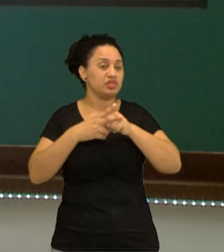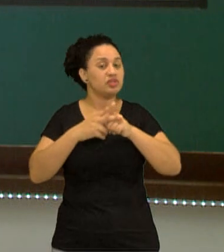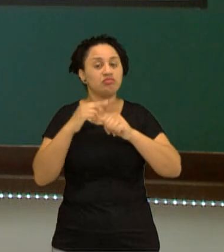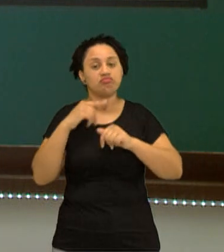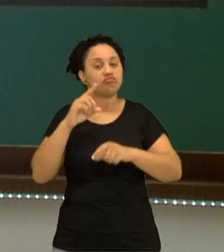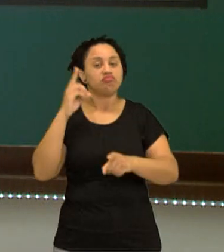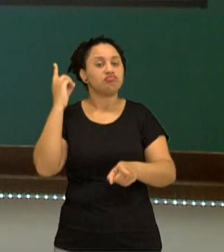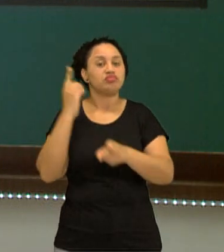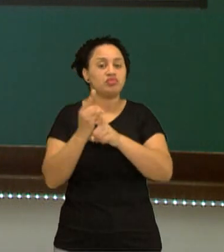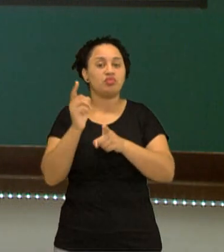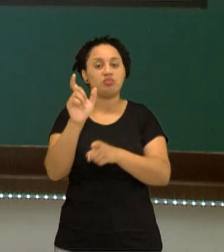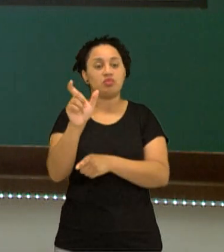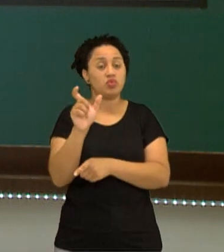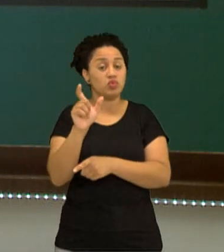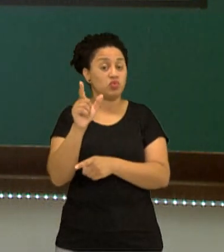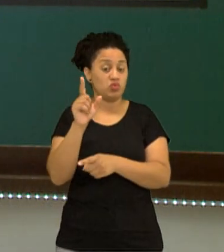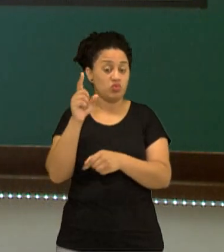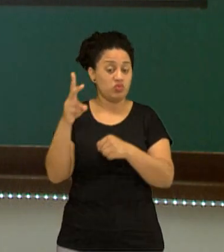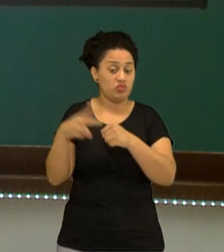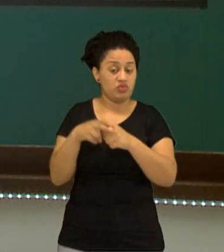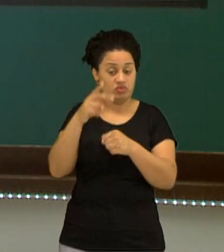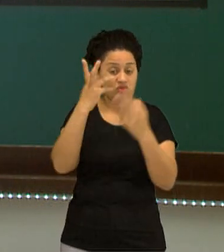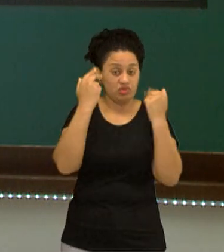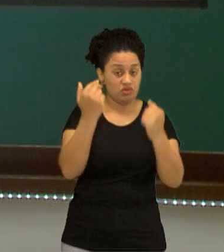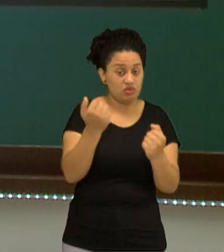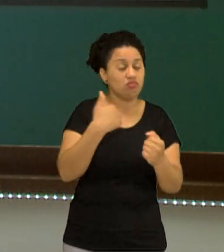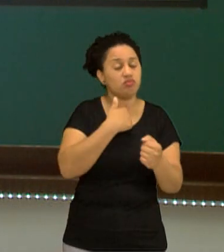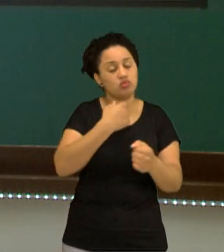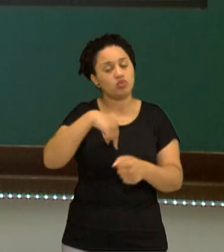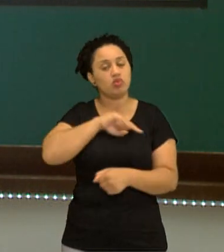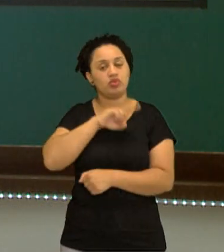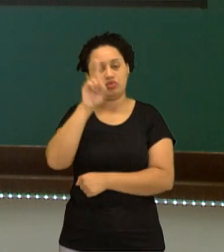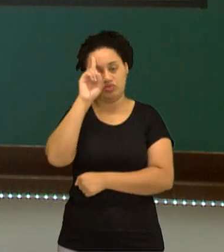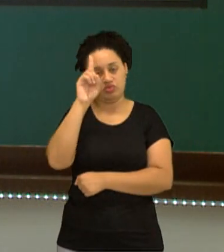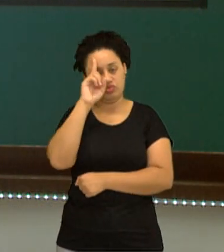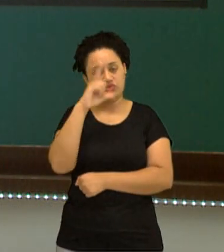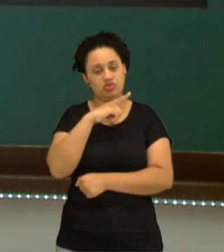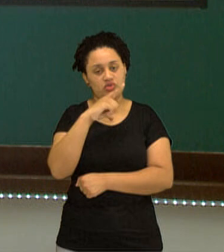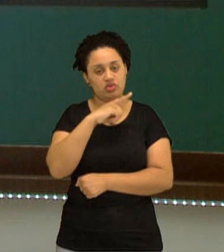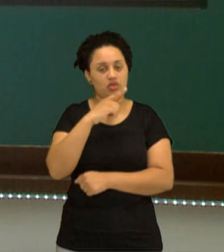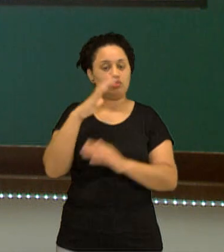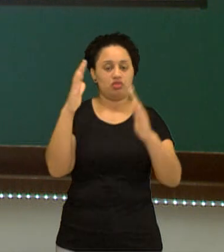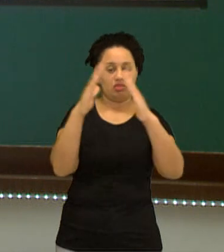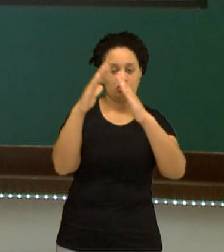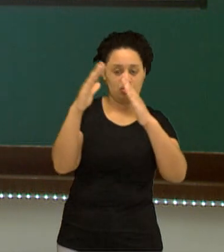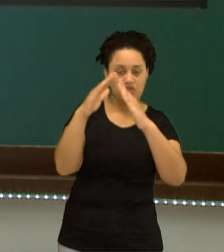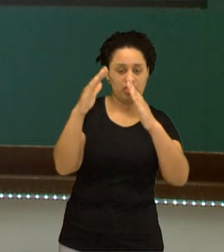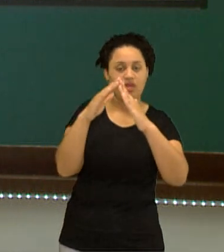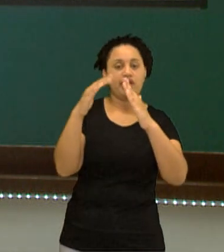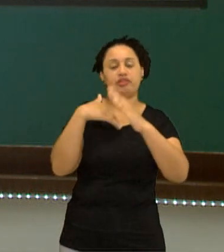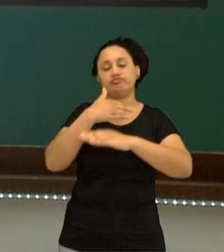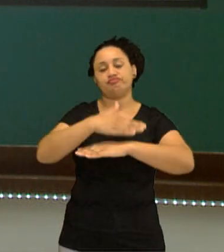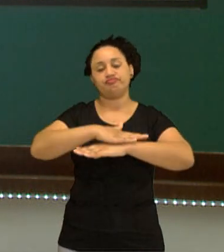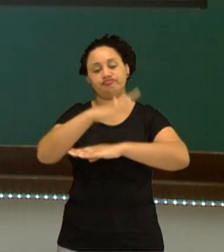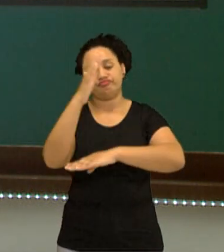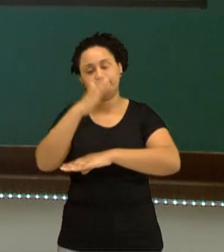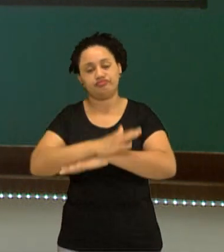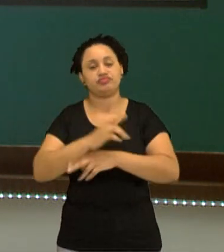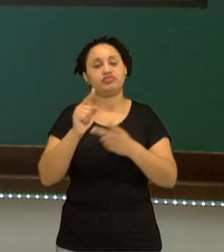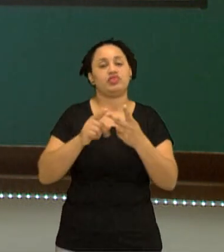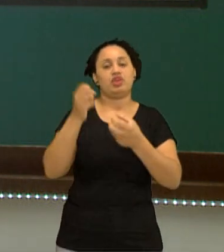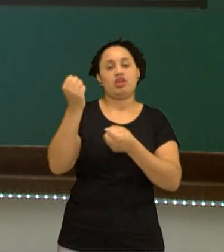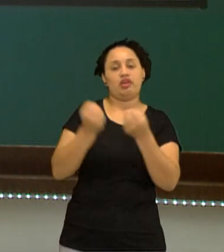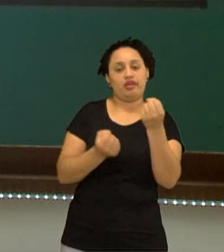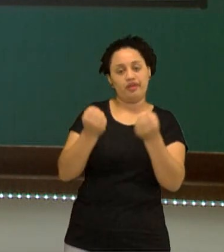produto final vidro assim na natureza. Faz parte do nosso cotidiano. Vidro na nossa casa, nas janelas, nos